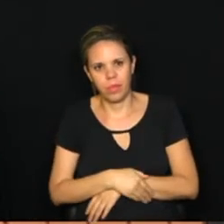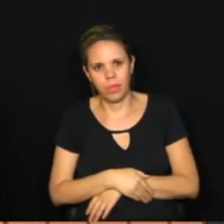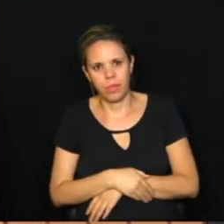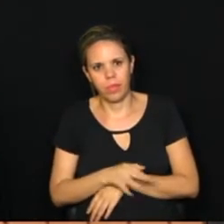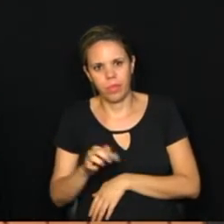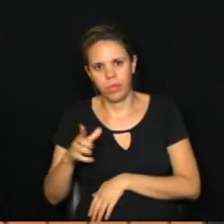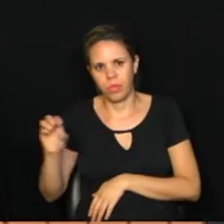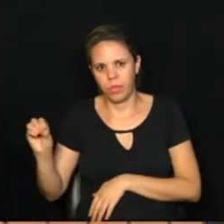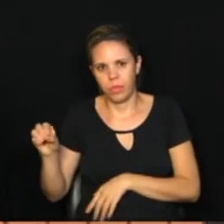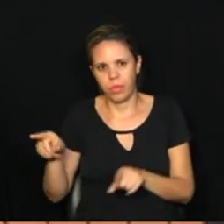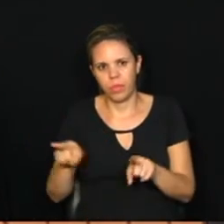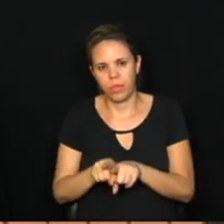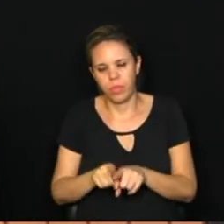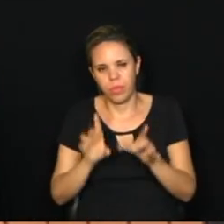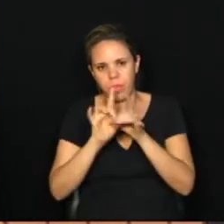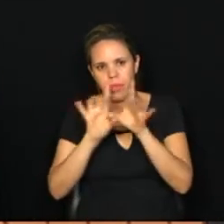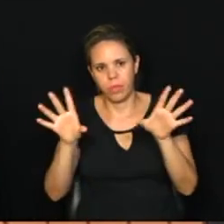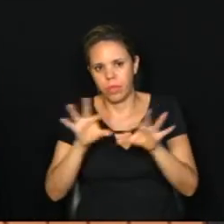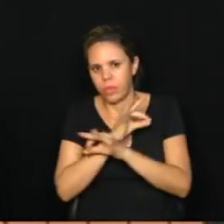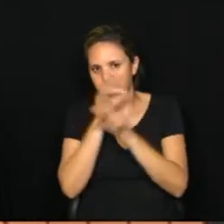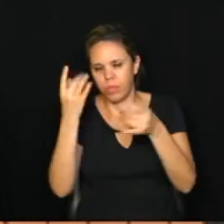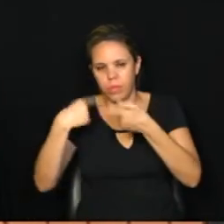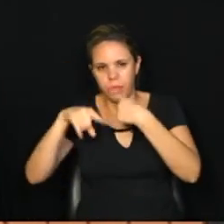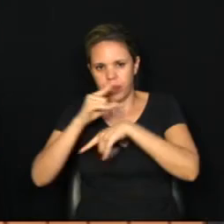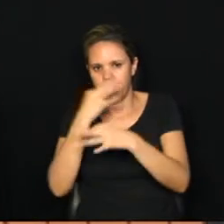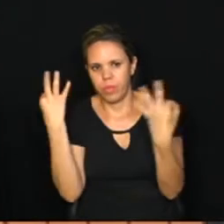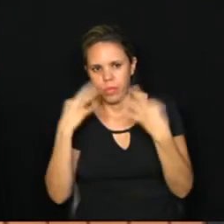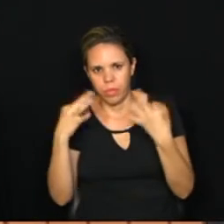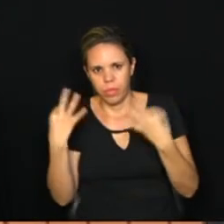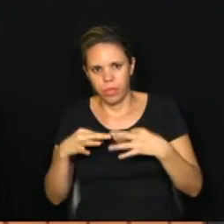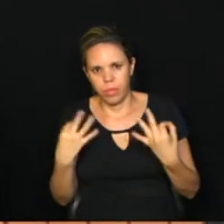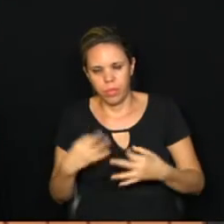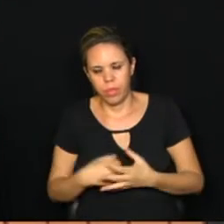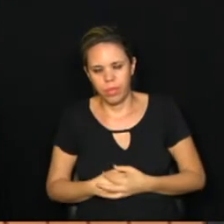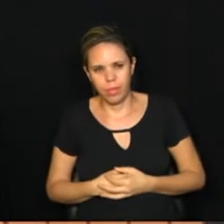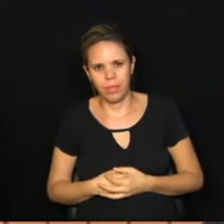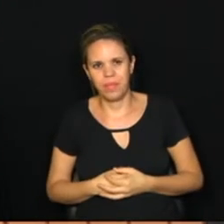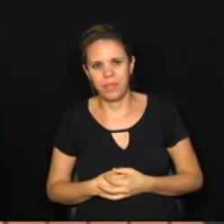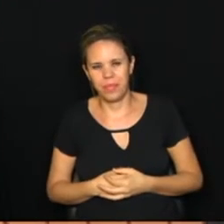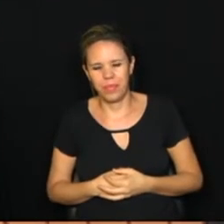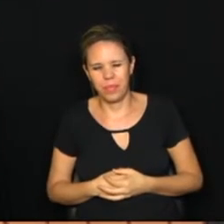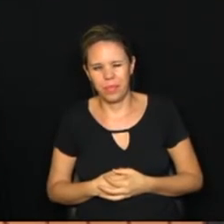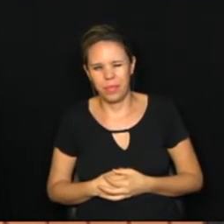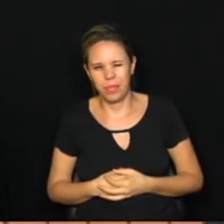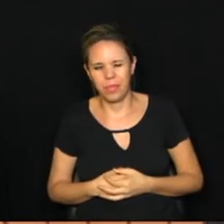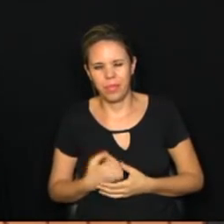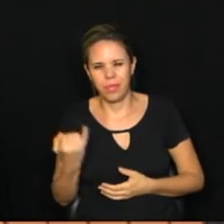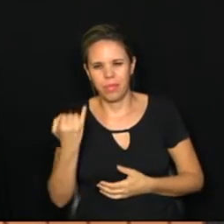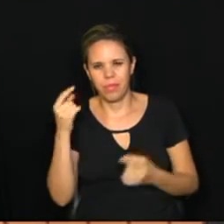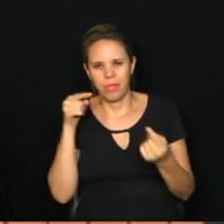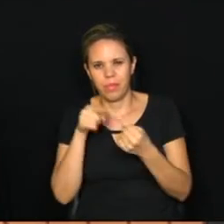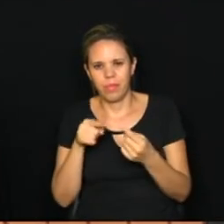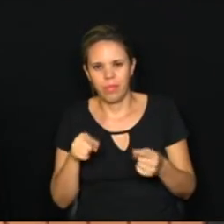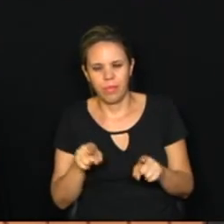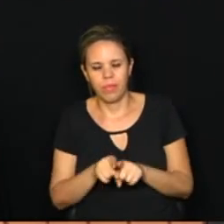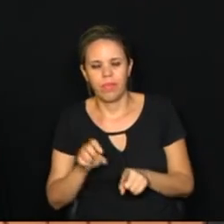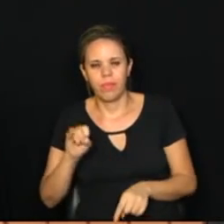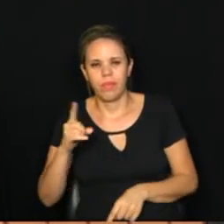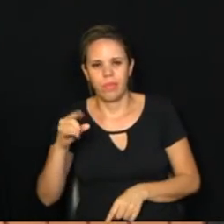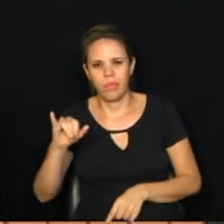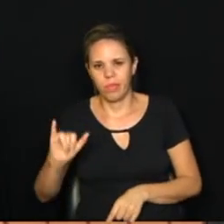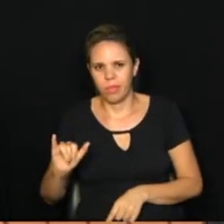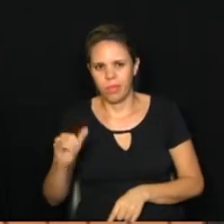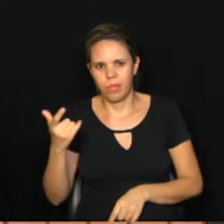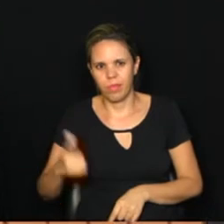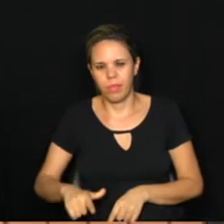Flávio também, tua exposição foi brilhante, perfeita, bastante sucinta e objetiva. Sidney, mais